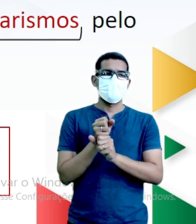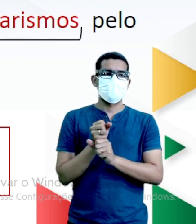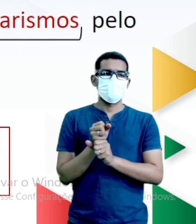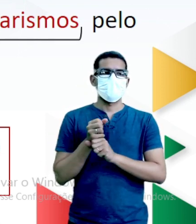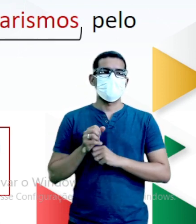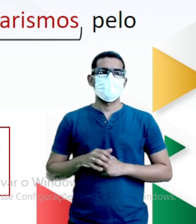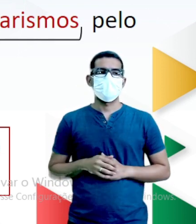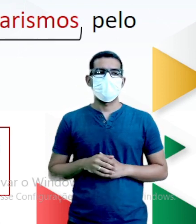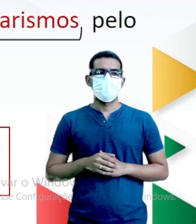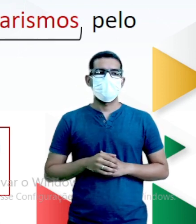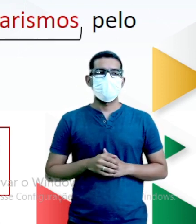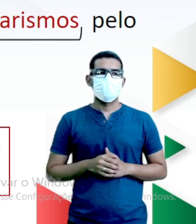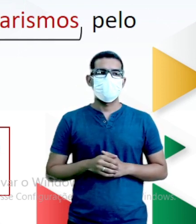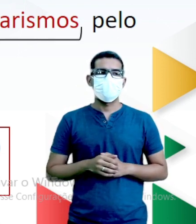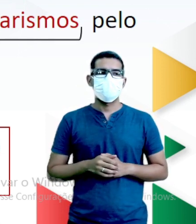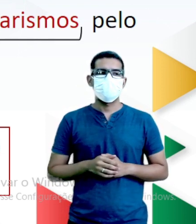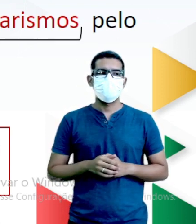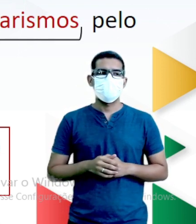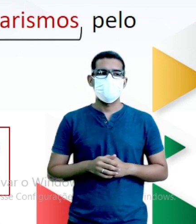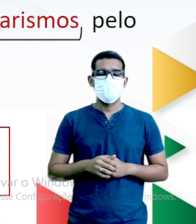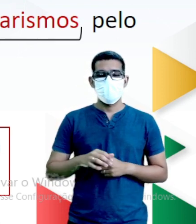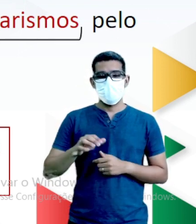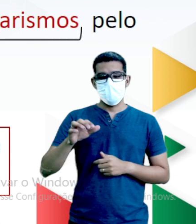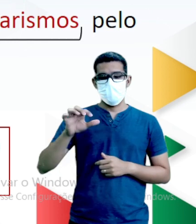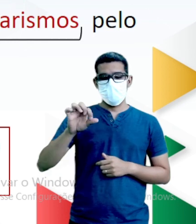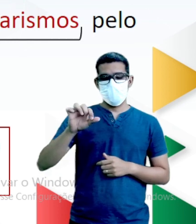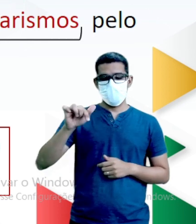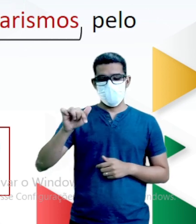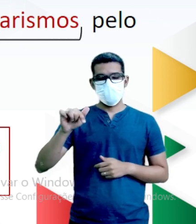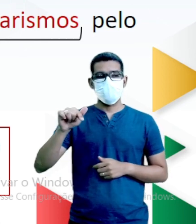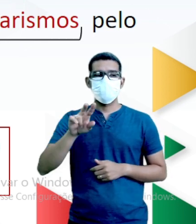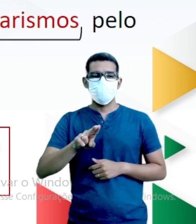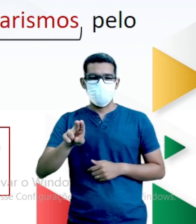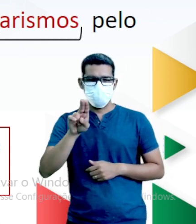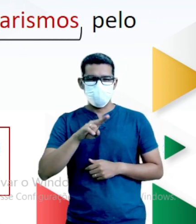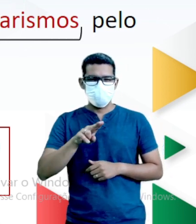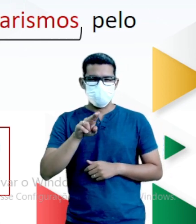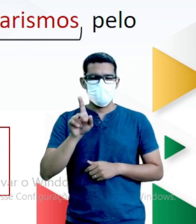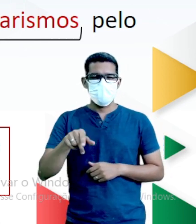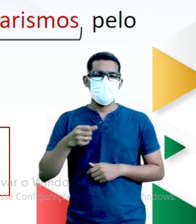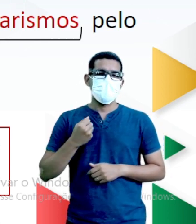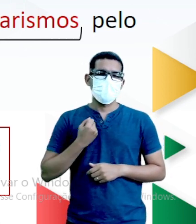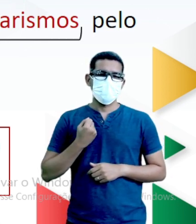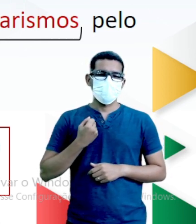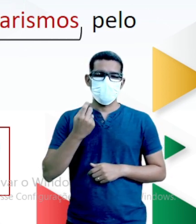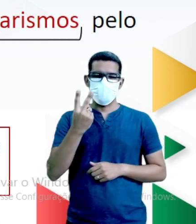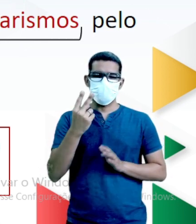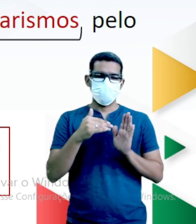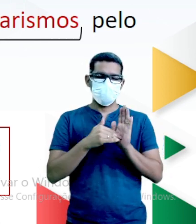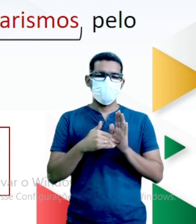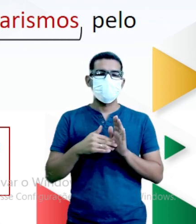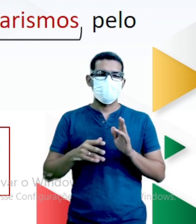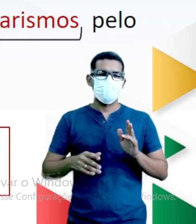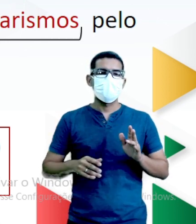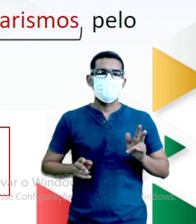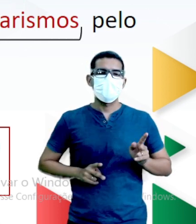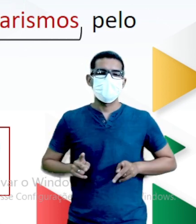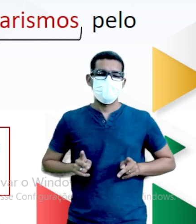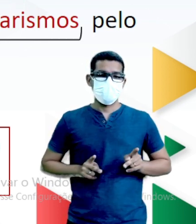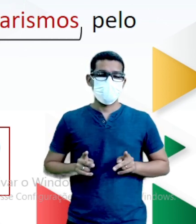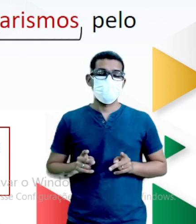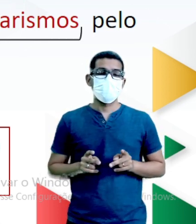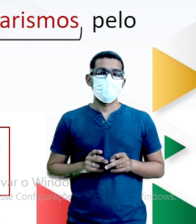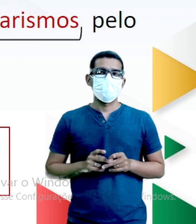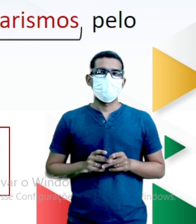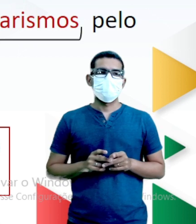número primo de 2 algarismos, que é o 97, que é o maior, tá bom? E menor número